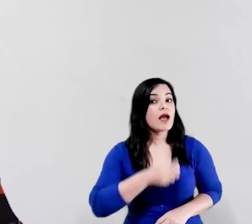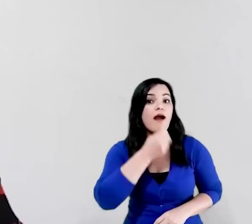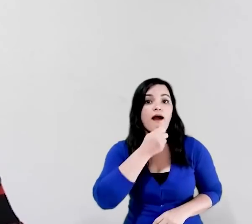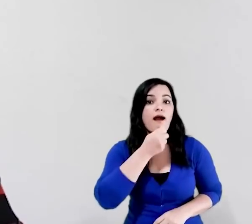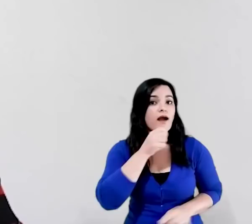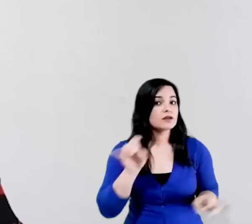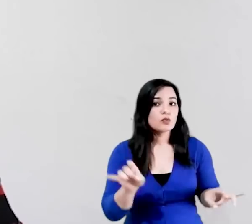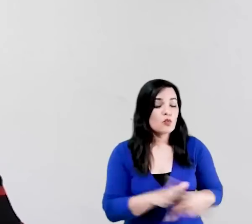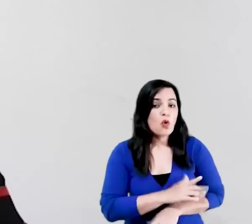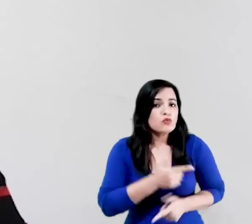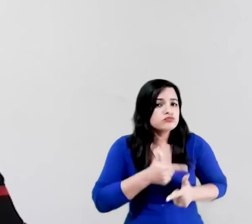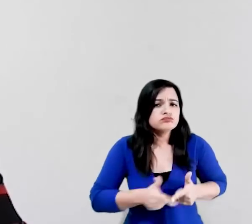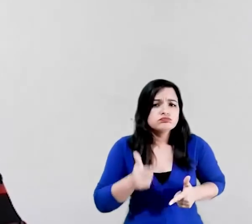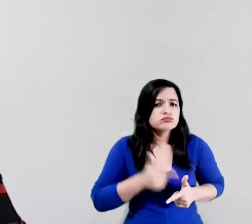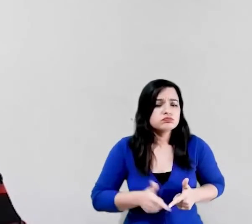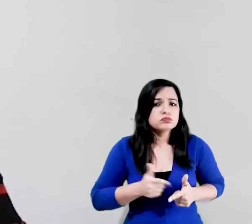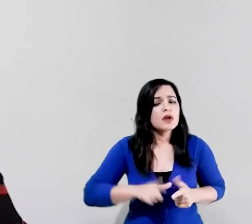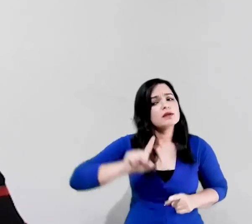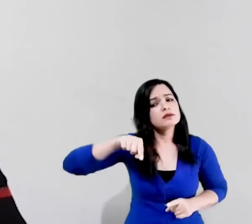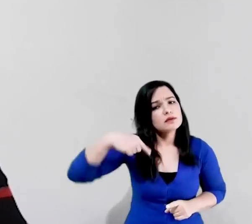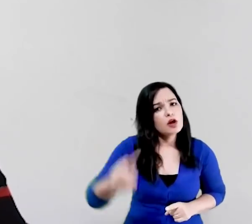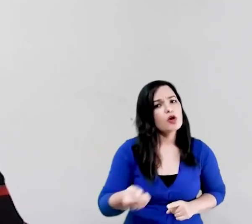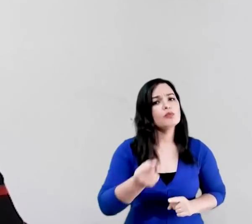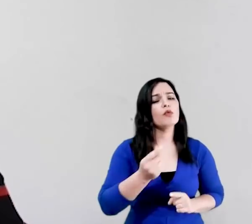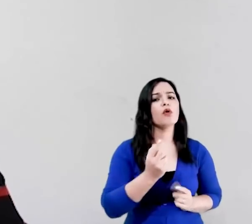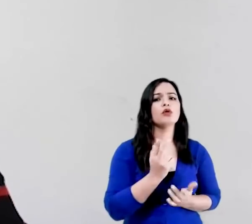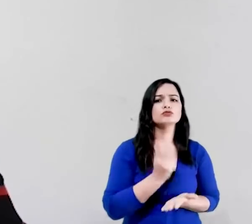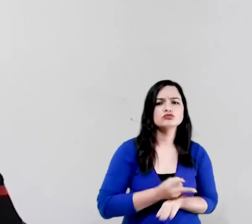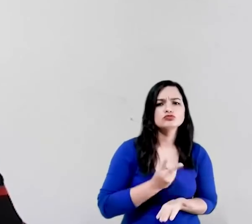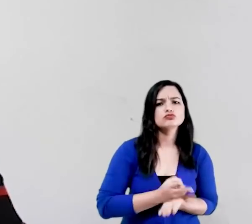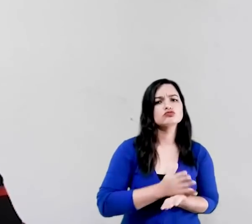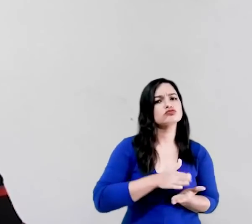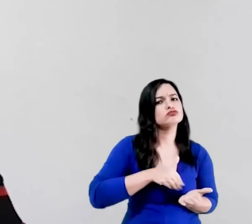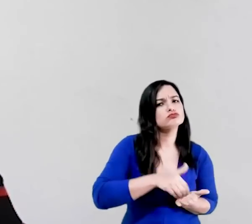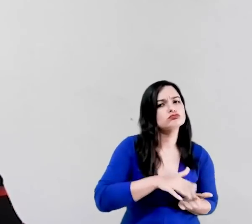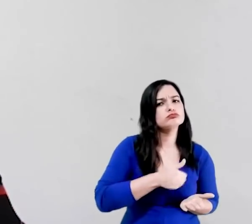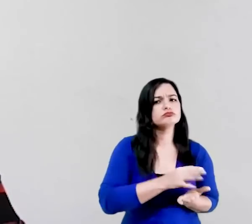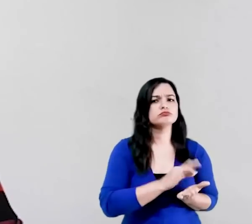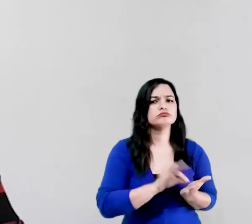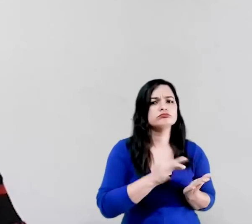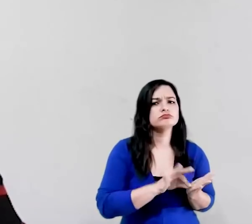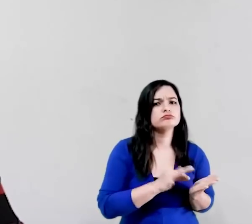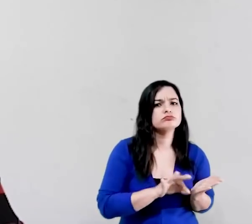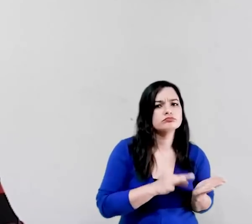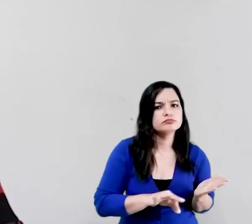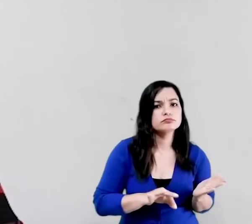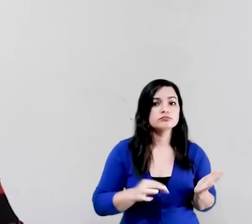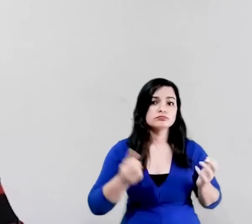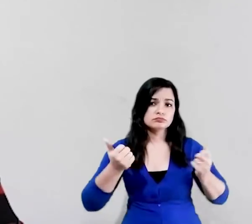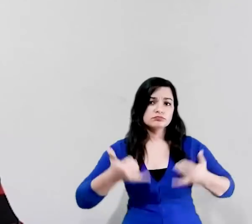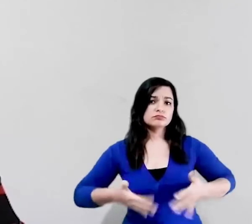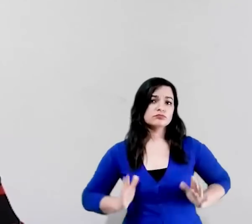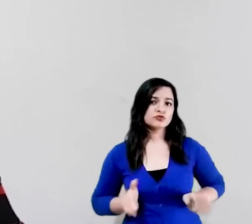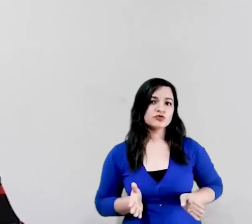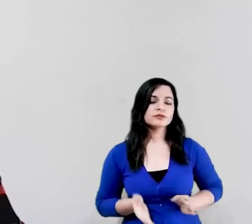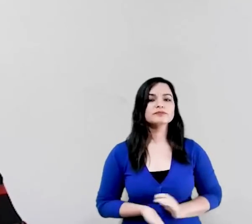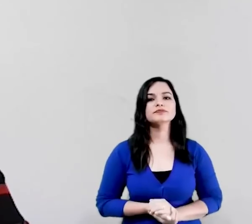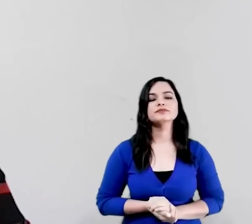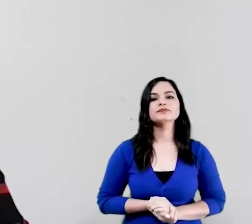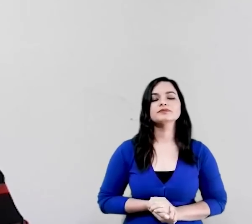Terminaram, não tem problema, depois vocês enriquecem aí esses registros, igual eu acabei de explicar para